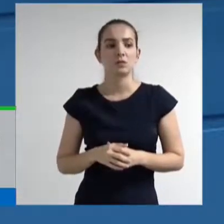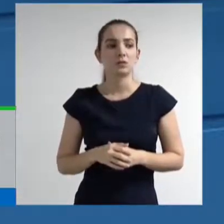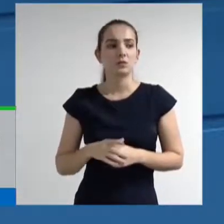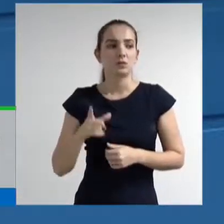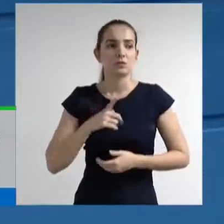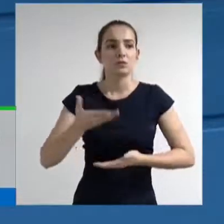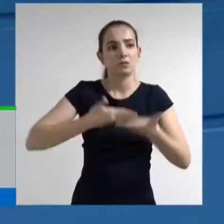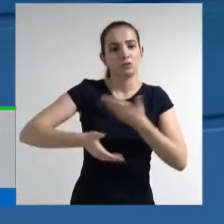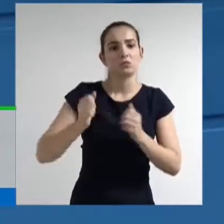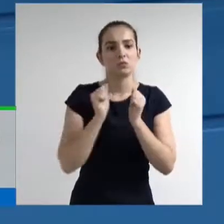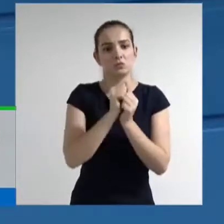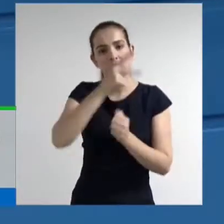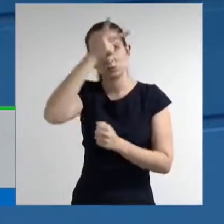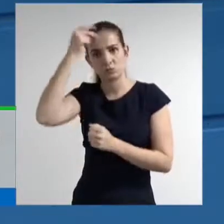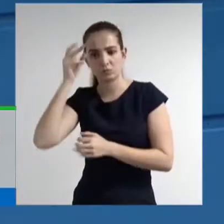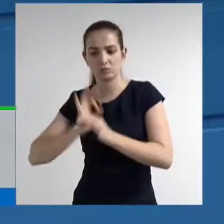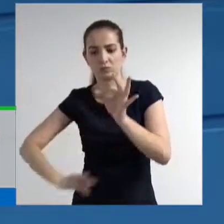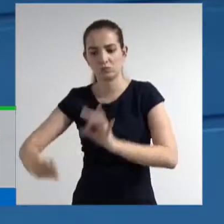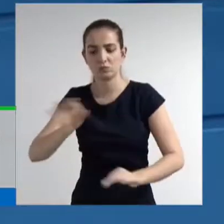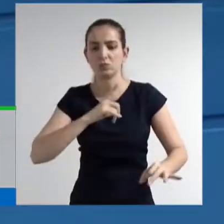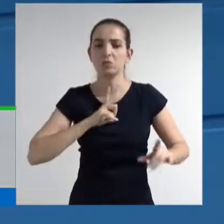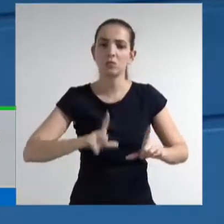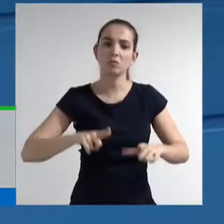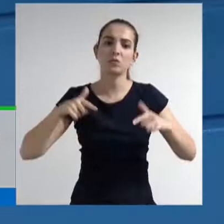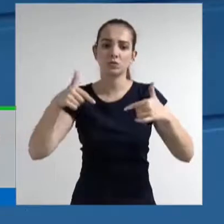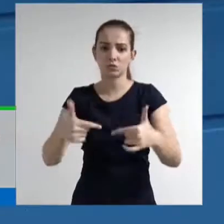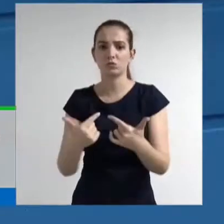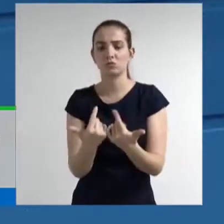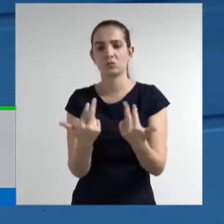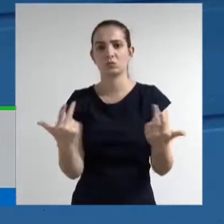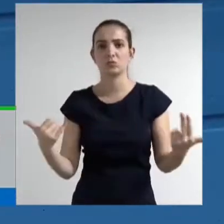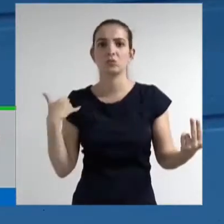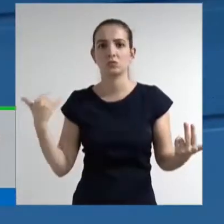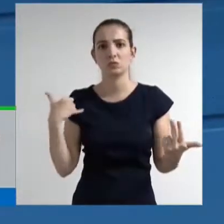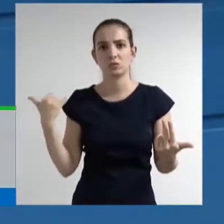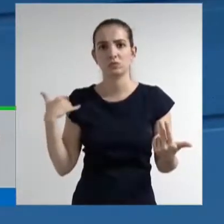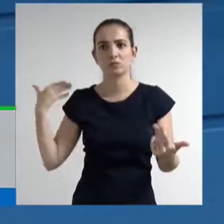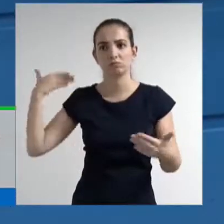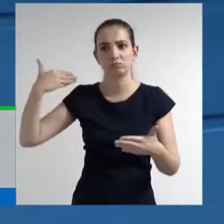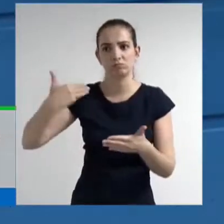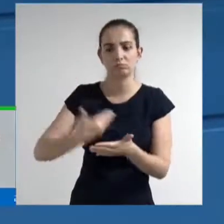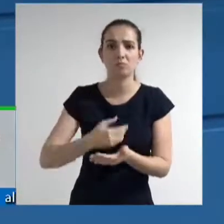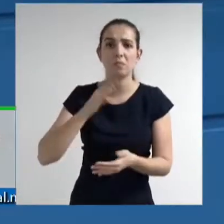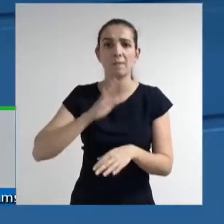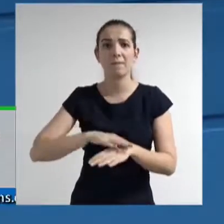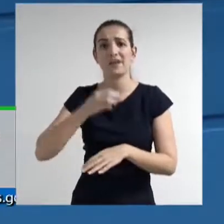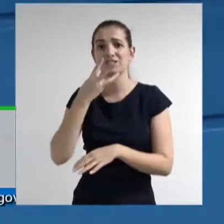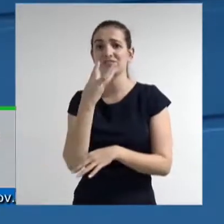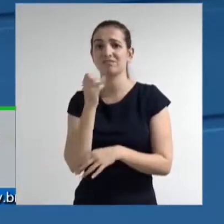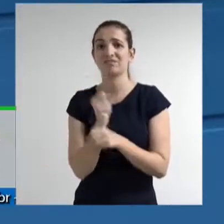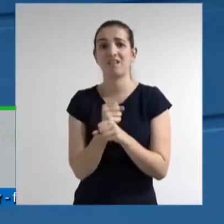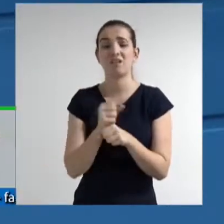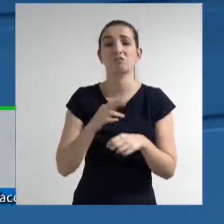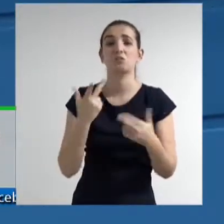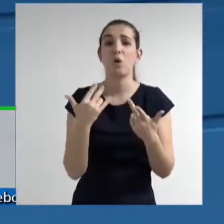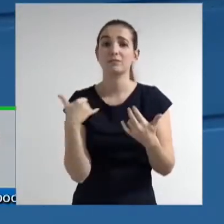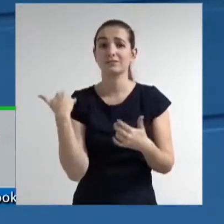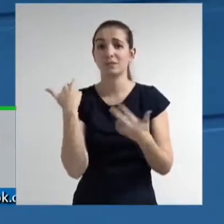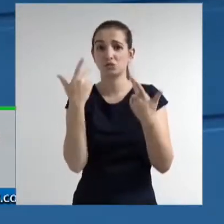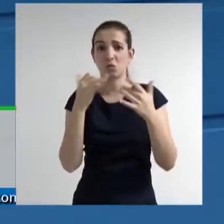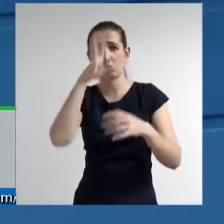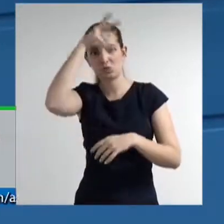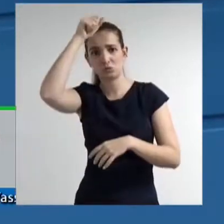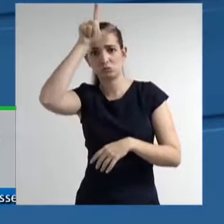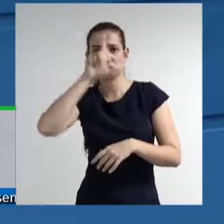aí, juntou os prefeitos, numa luta da mesma idade quase do nosso Estado, de mais de 30 anos. Então,